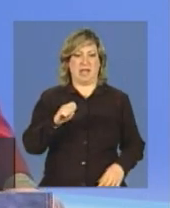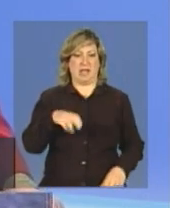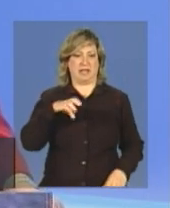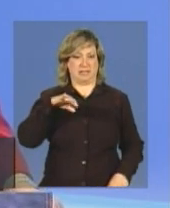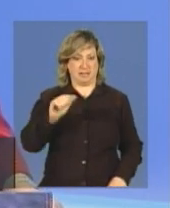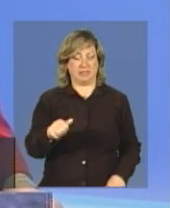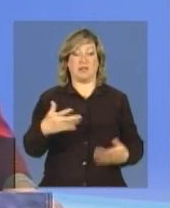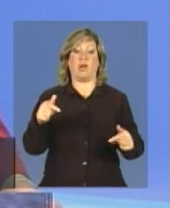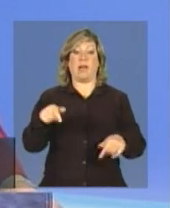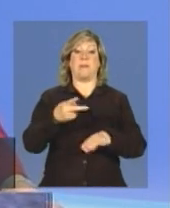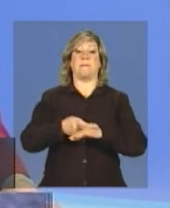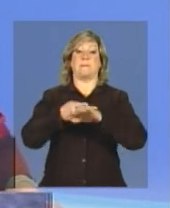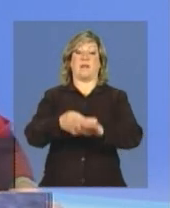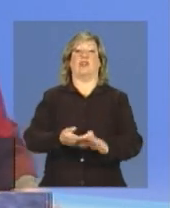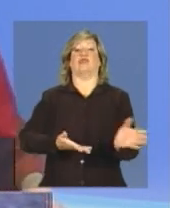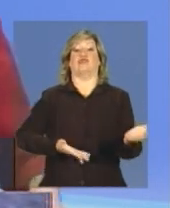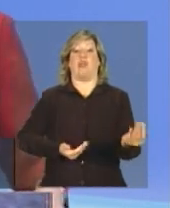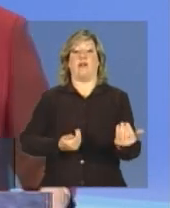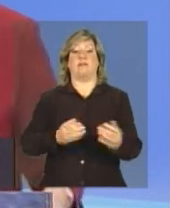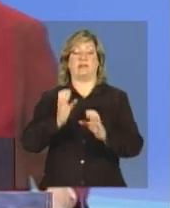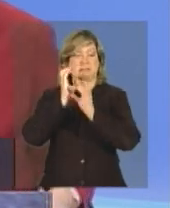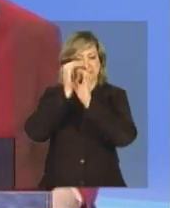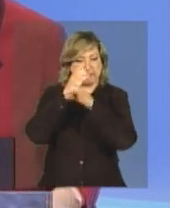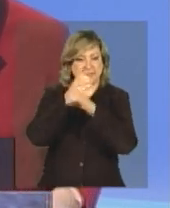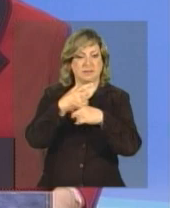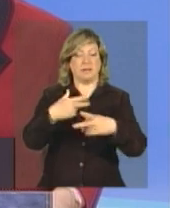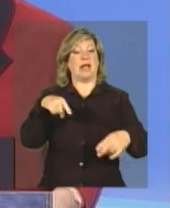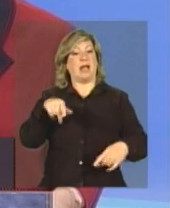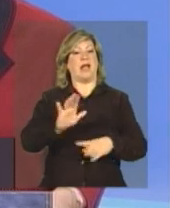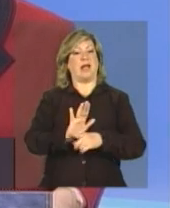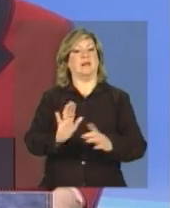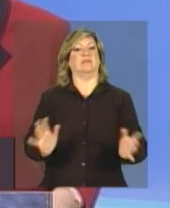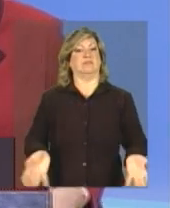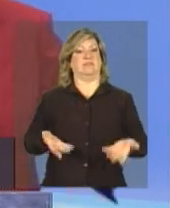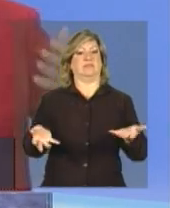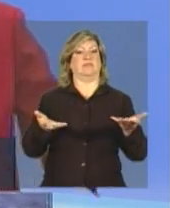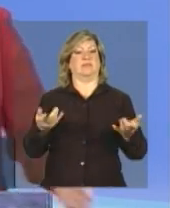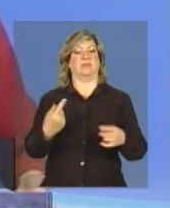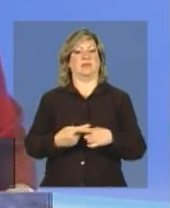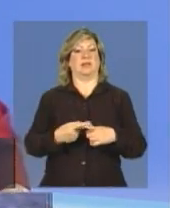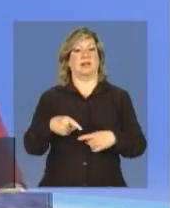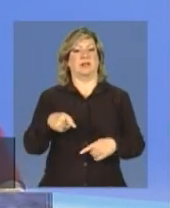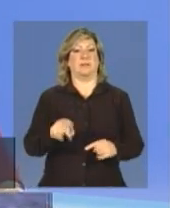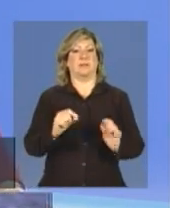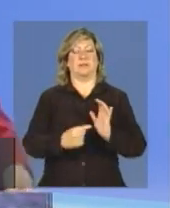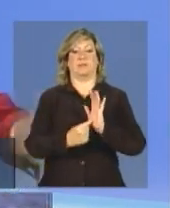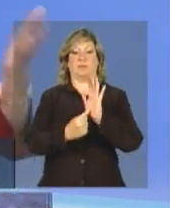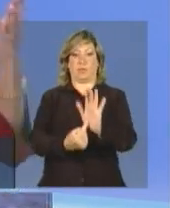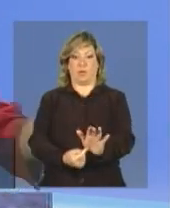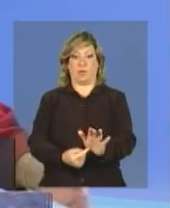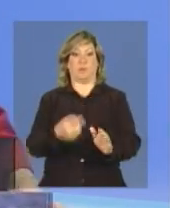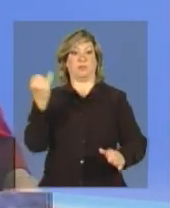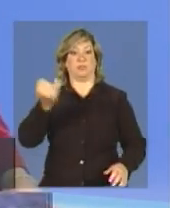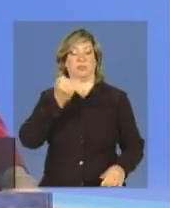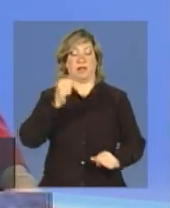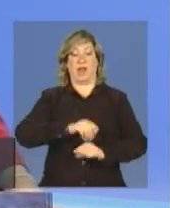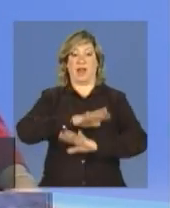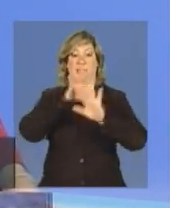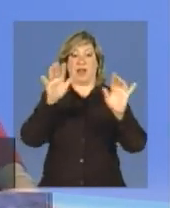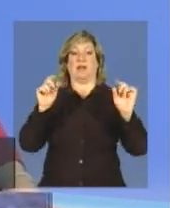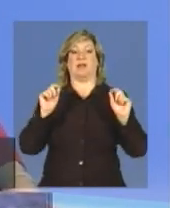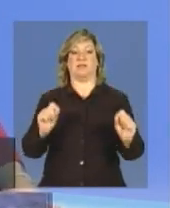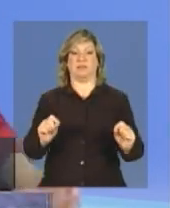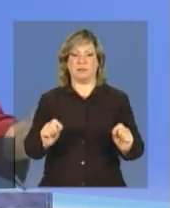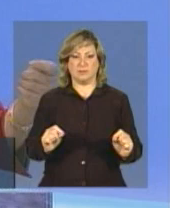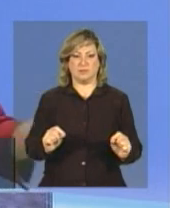Jovem Cientista, ele é de fato um estímulo, na medida que ele realça, que ele coloca claramente